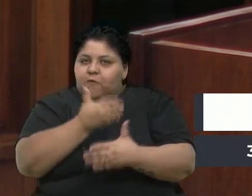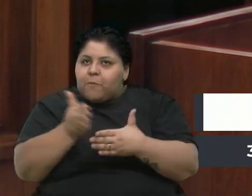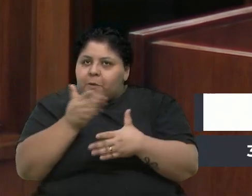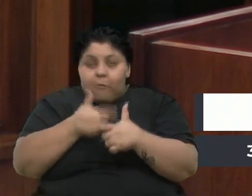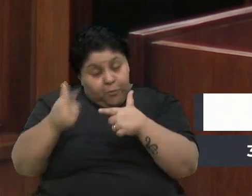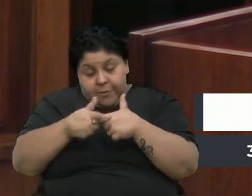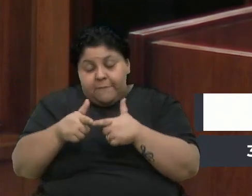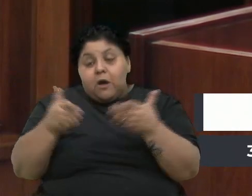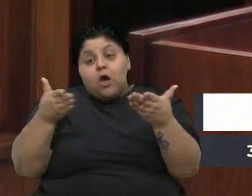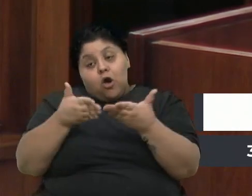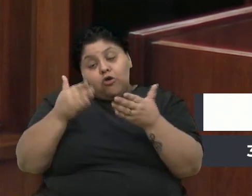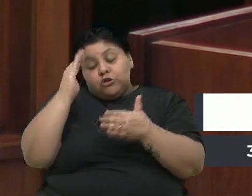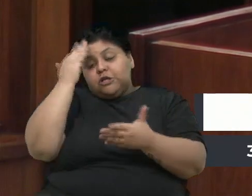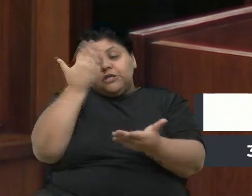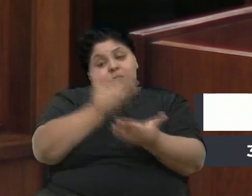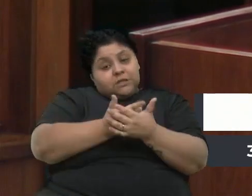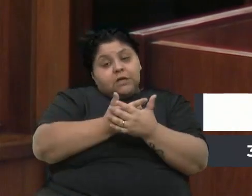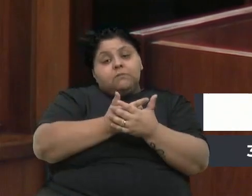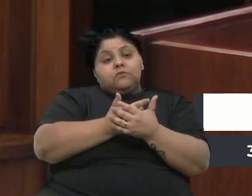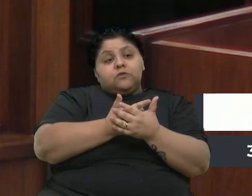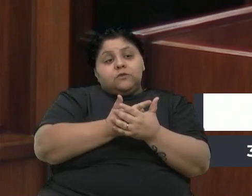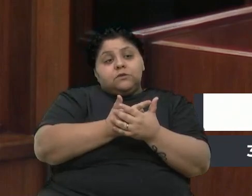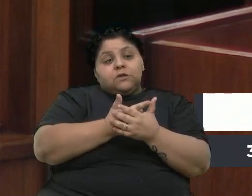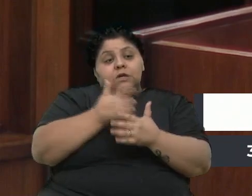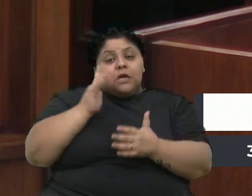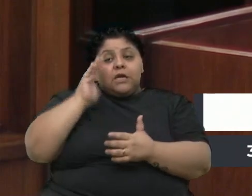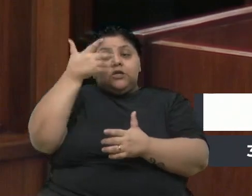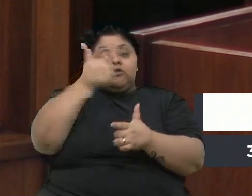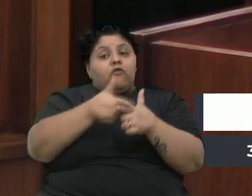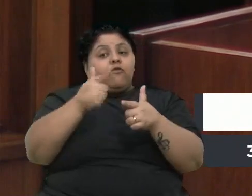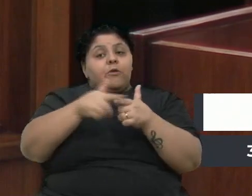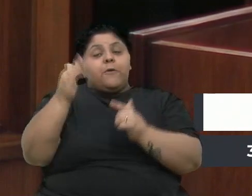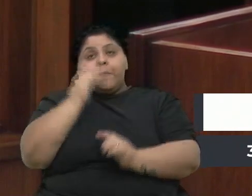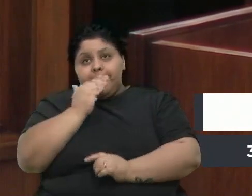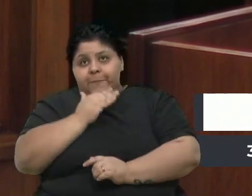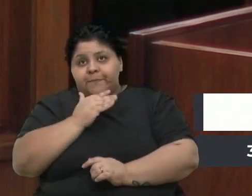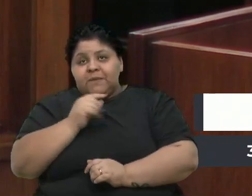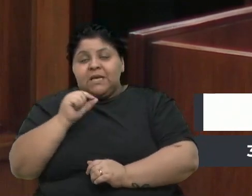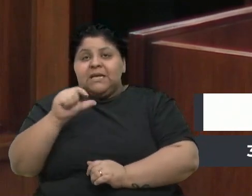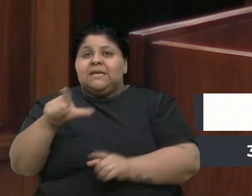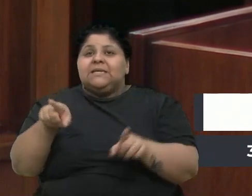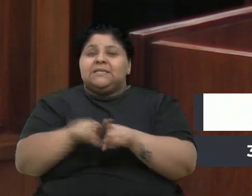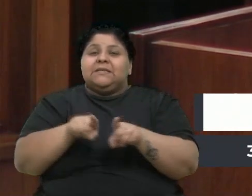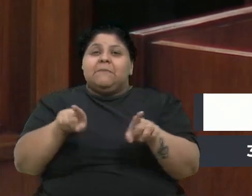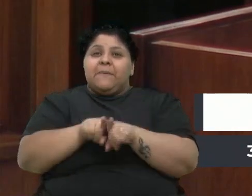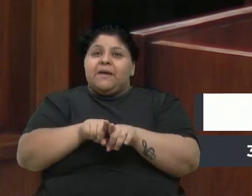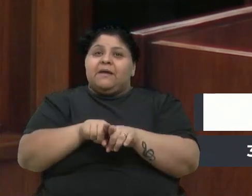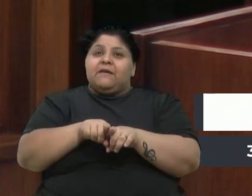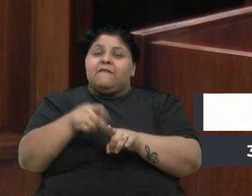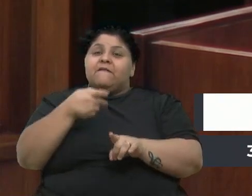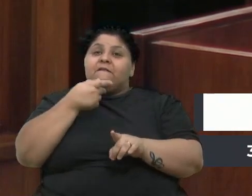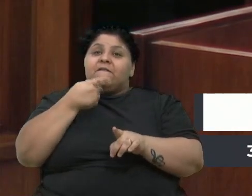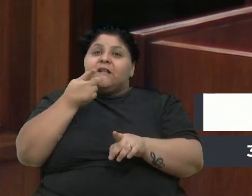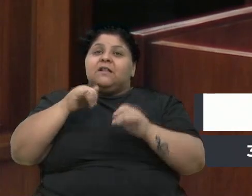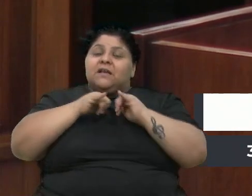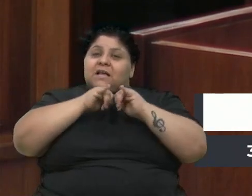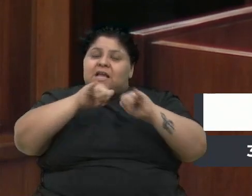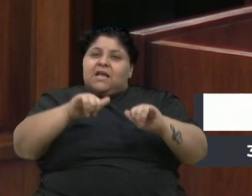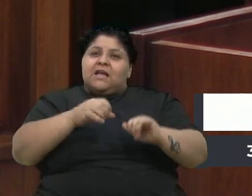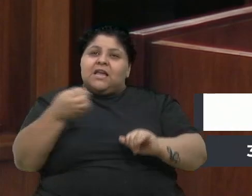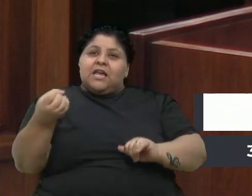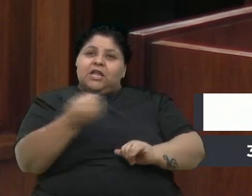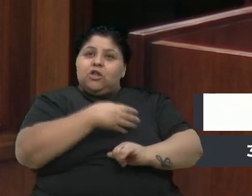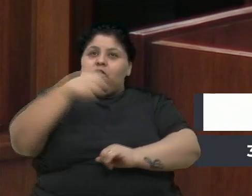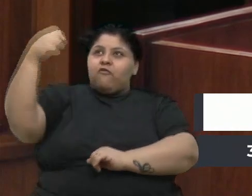muito maior. Também é importante deixar claro para quem nos acompanha, né, que a nova iluminação vai ser em LED, ou seja, há